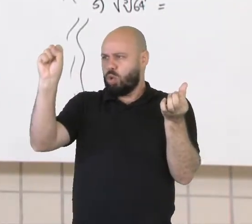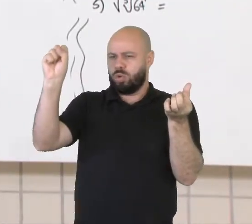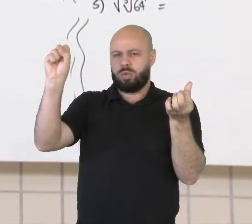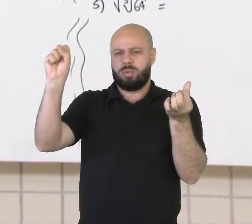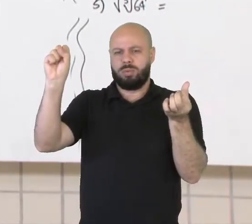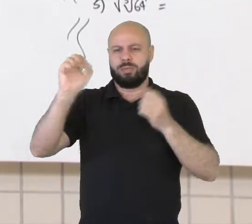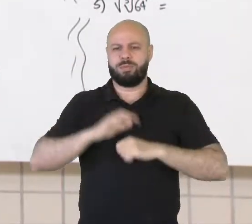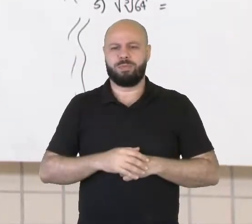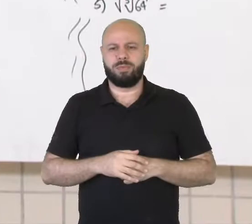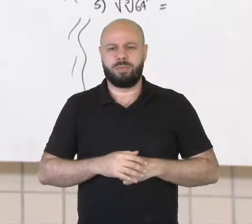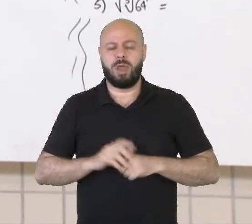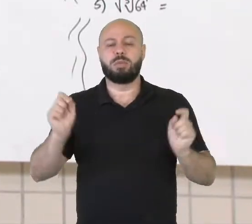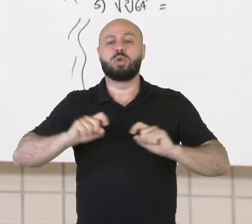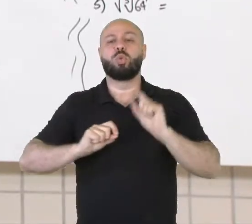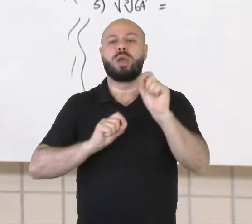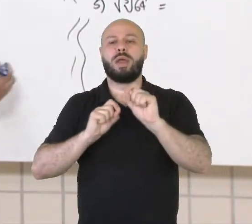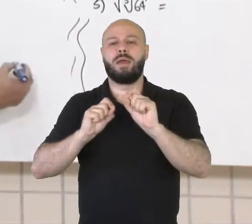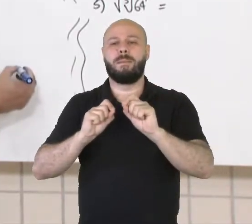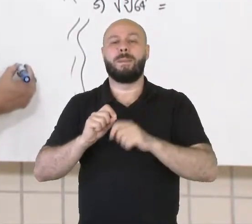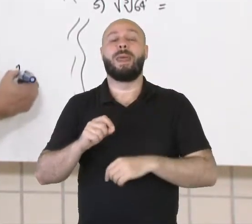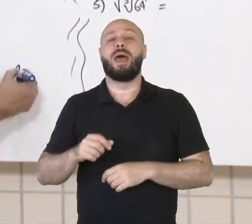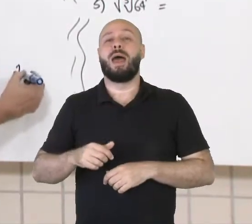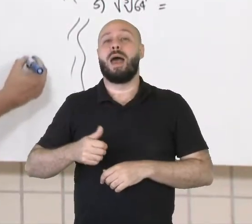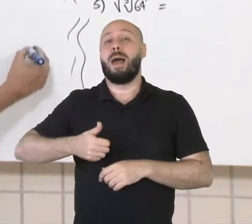Aqui eu posso aplicar a primeira propriedade.